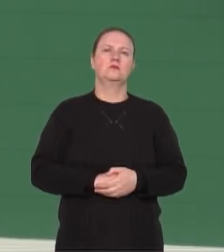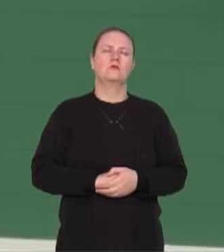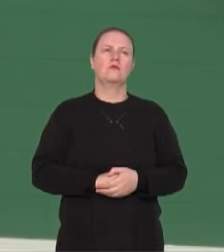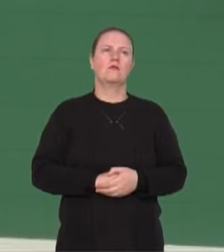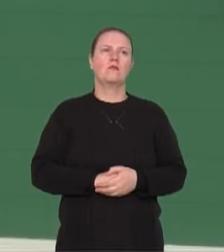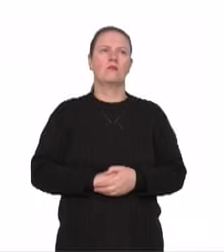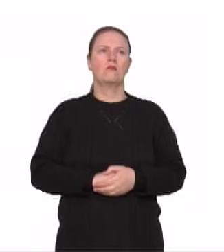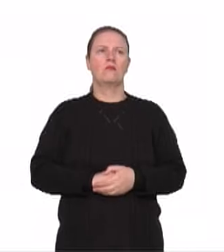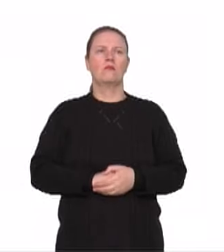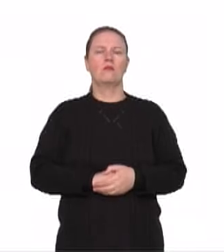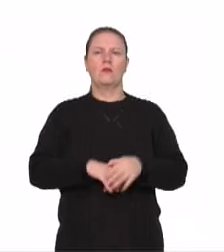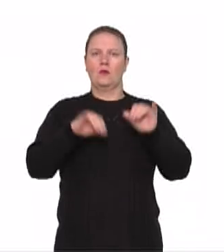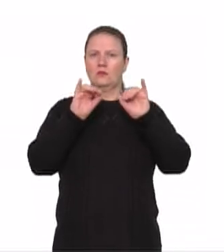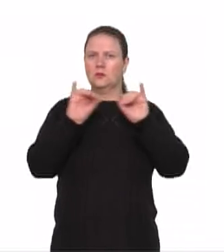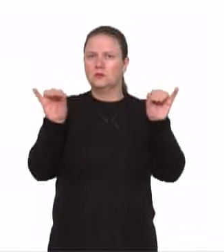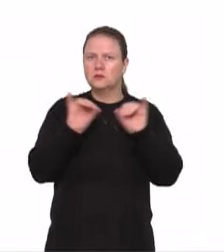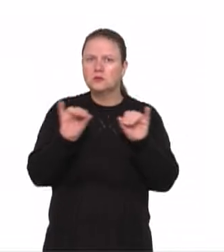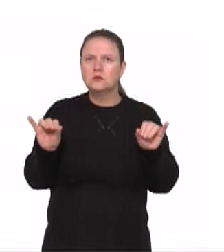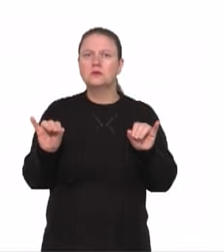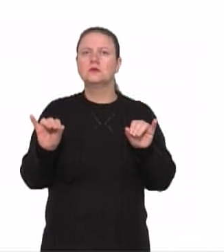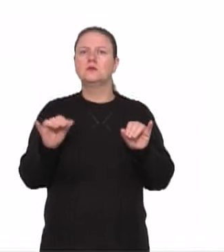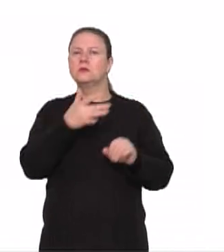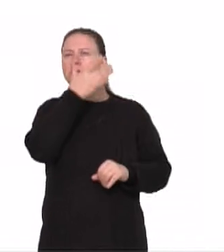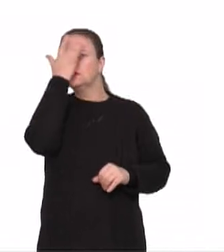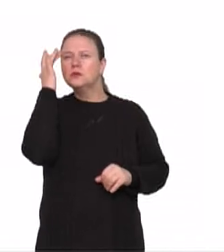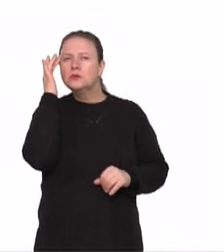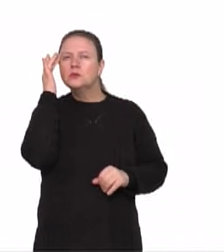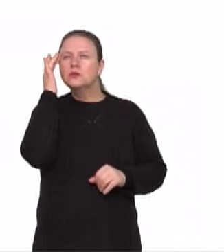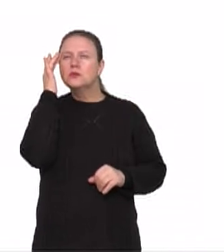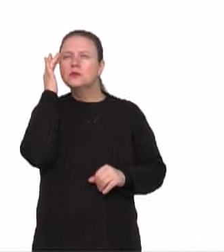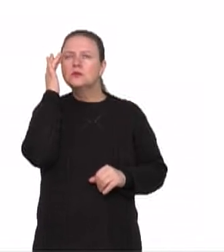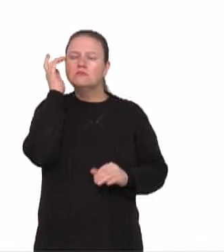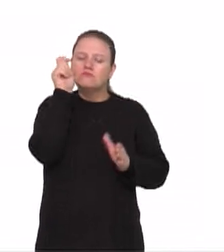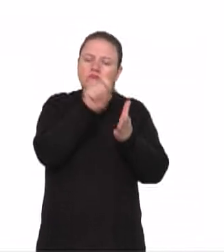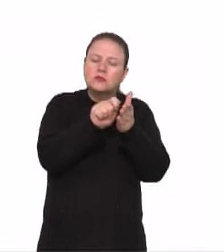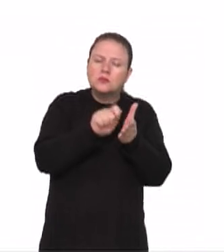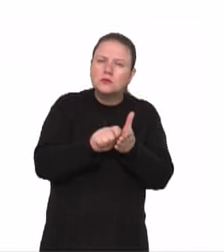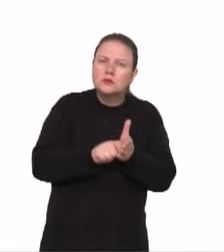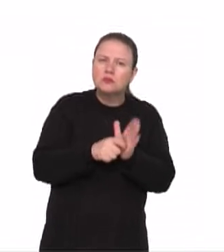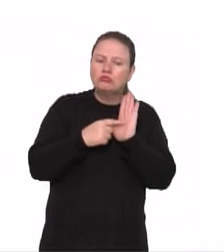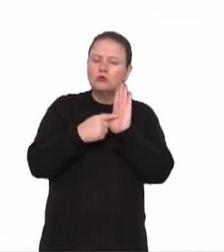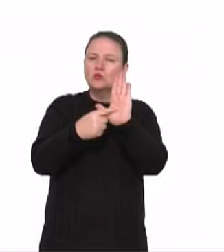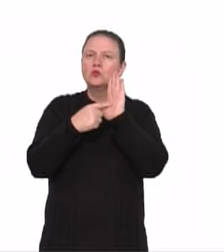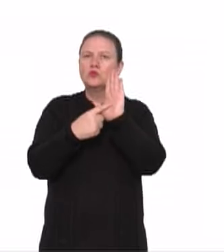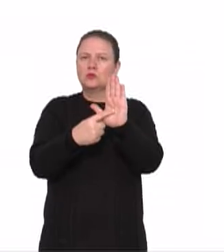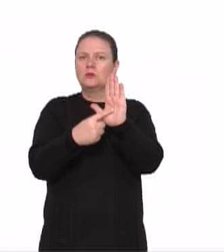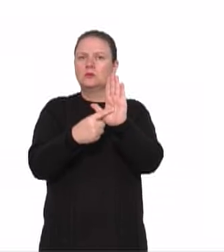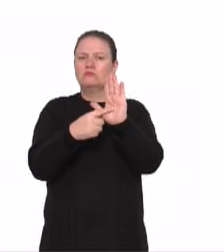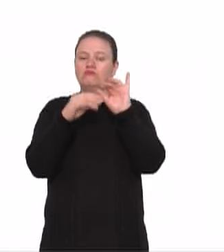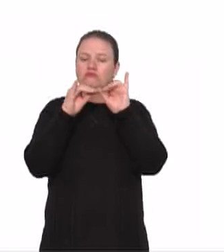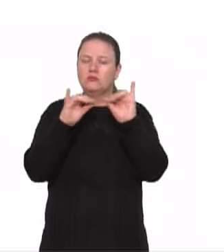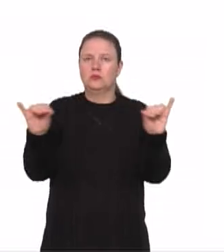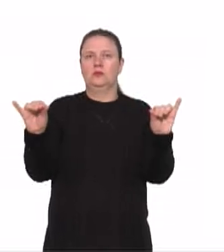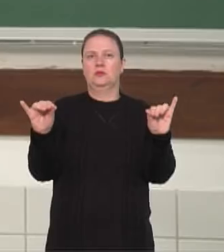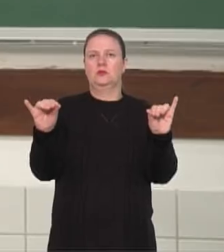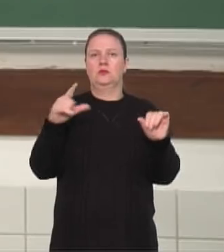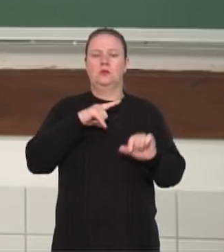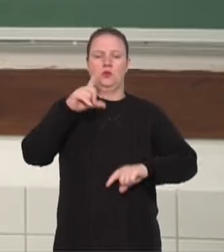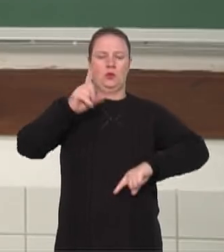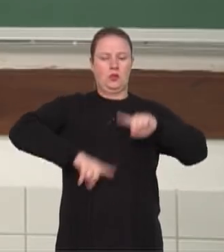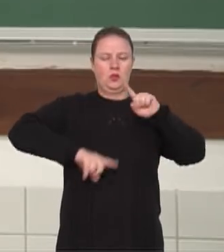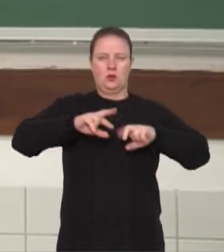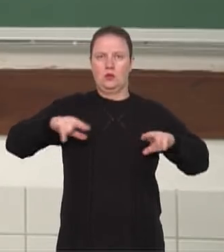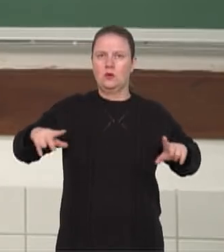transmitir. A mensagem que a pessoa que elaborou a charge pretende enunciar ali, então existem ali recursos da linguagem verbal e não